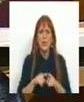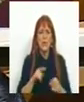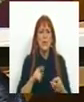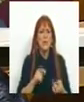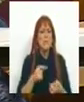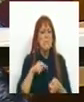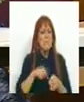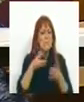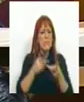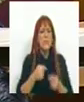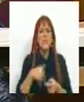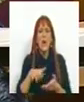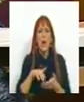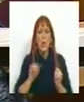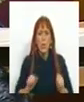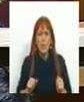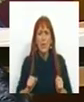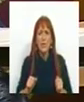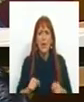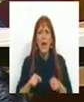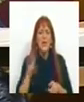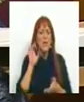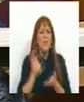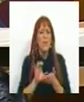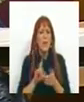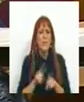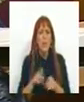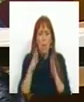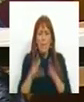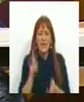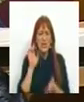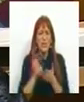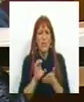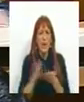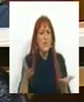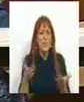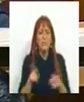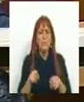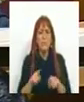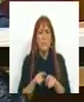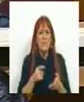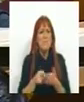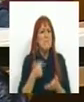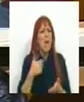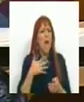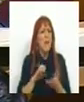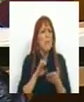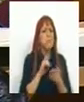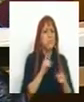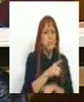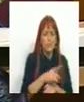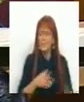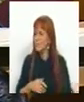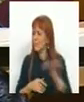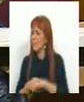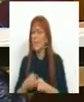neste orçamento, onde é que estão essas verbas ou parte dessas verbas para essa pretensão. Por